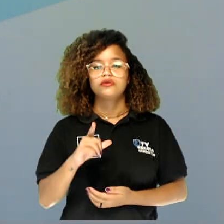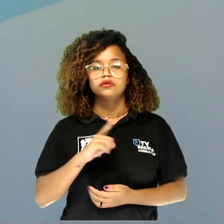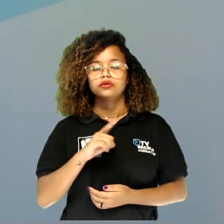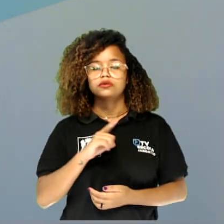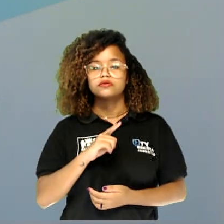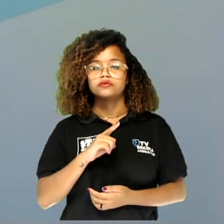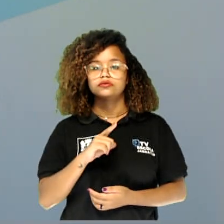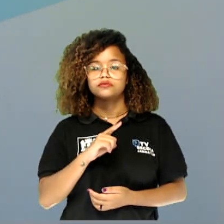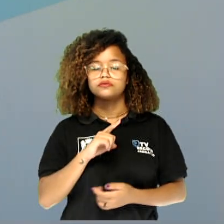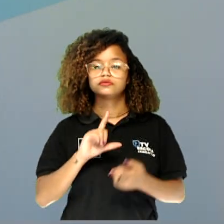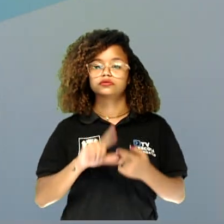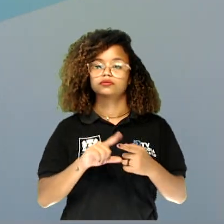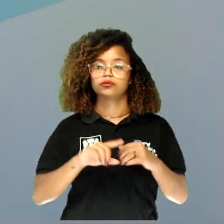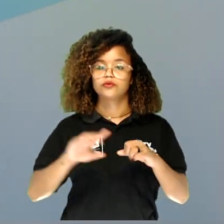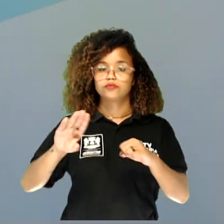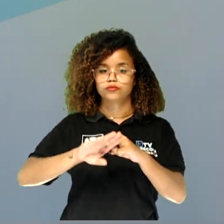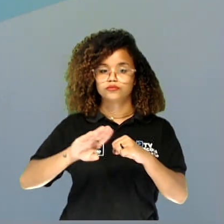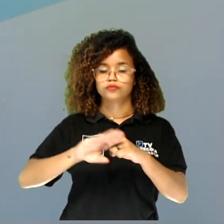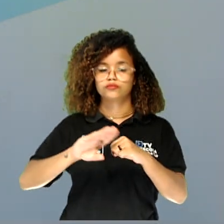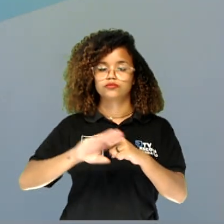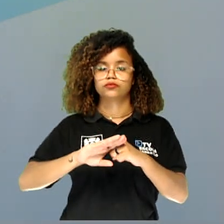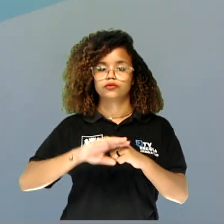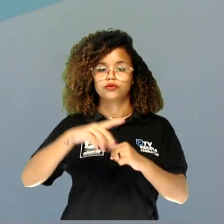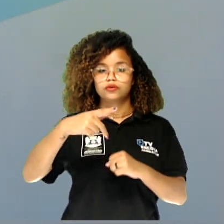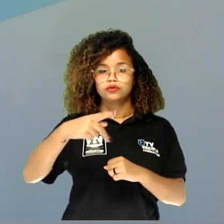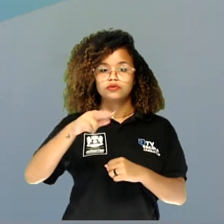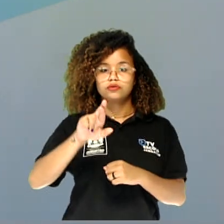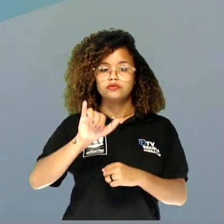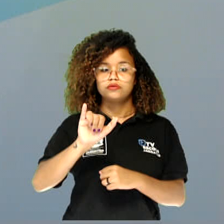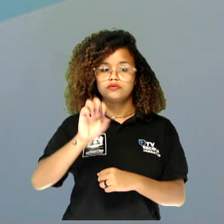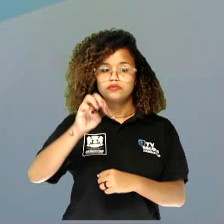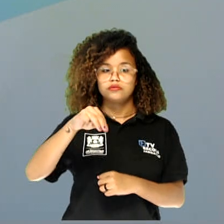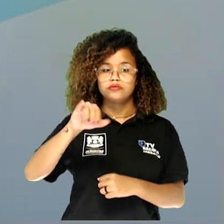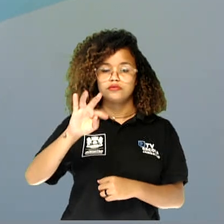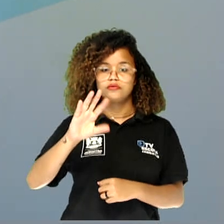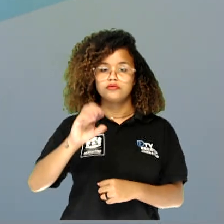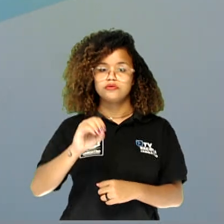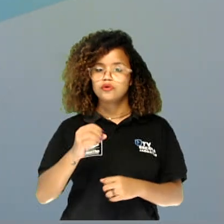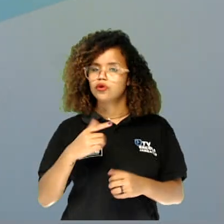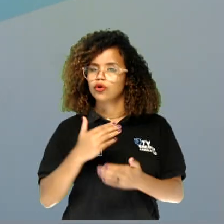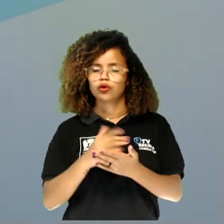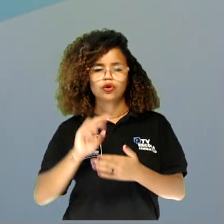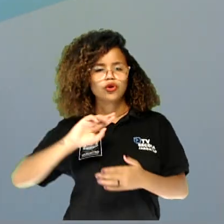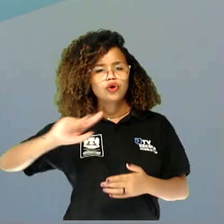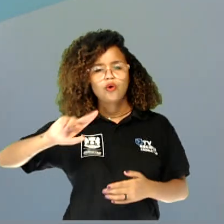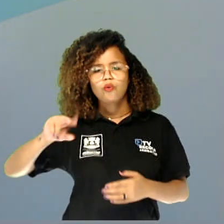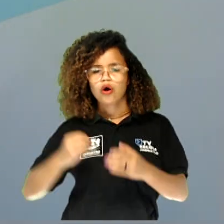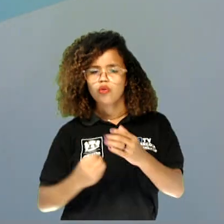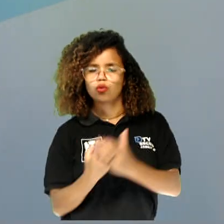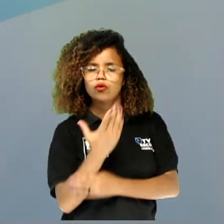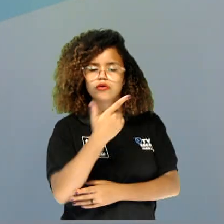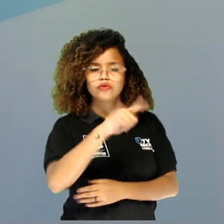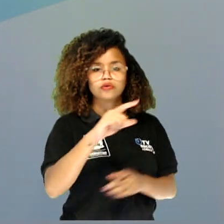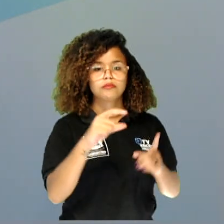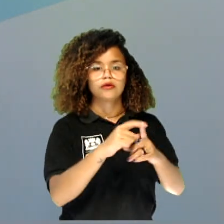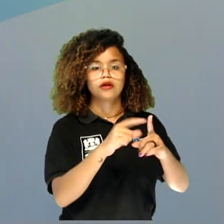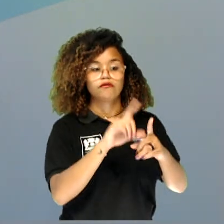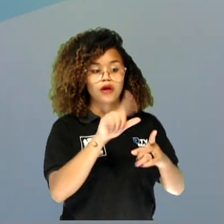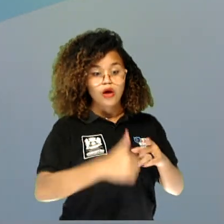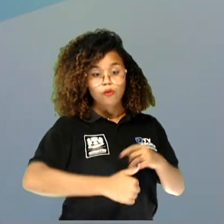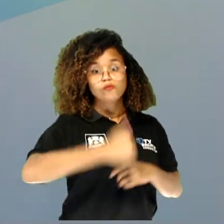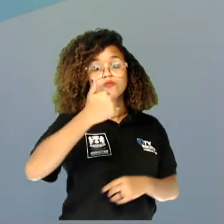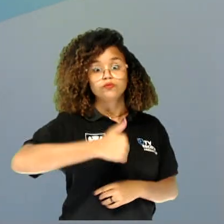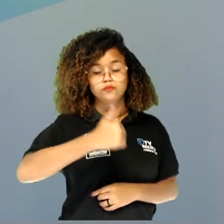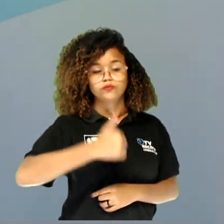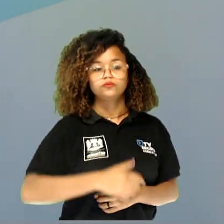substantivo primitivo, que não se origina de outra palavra. É como se ele fosse o primeiro.